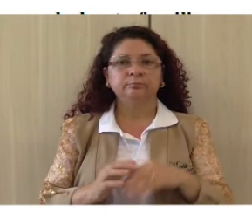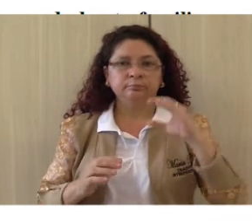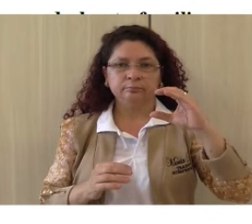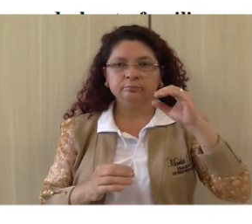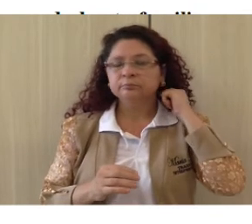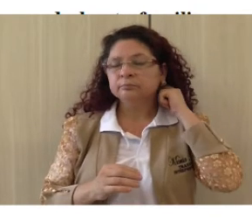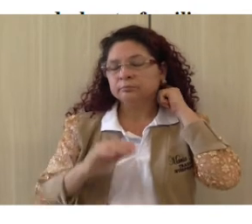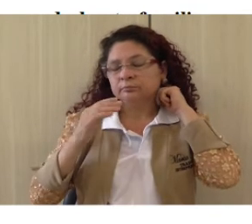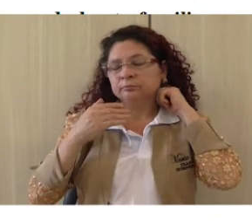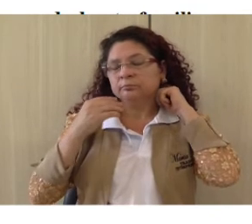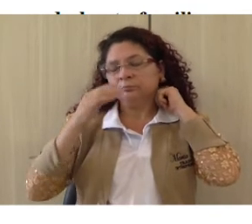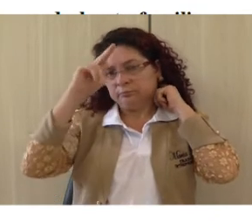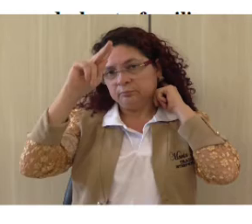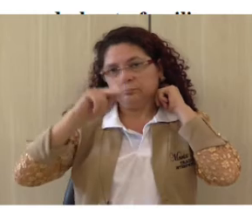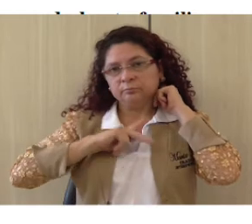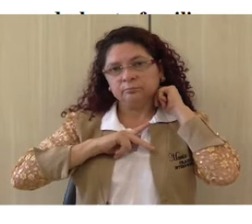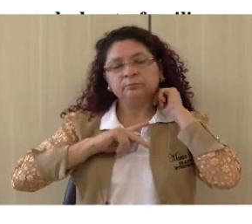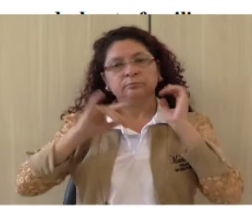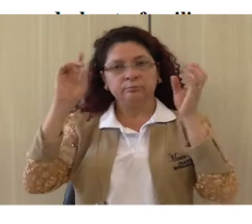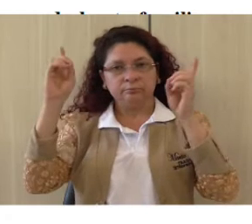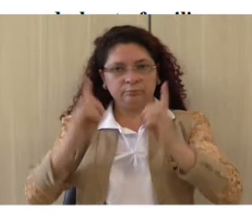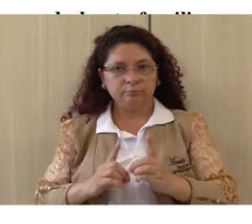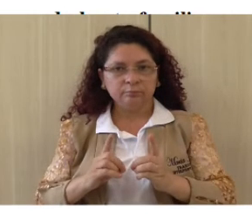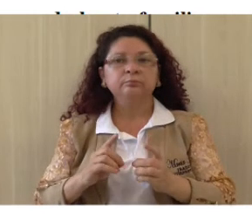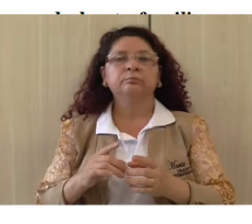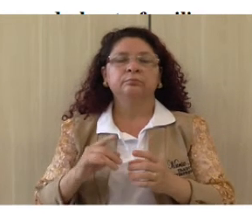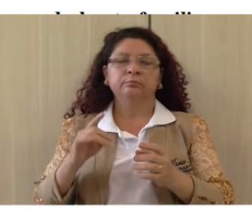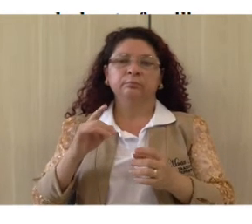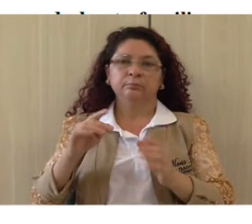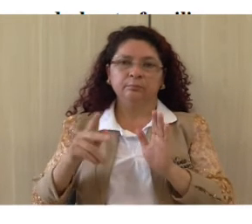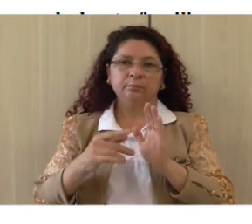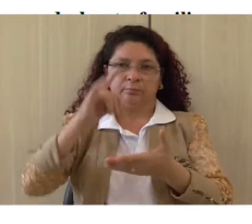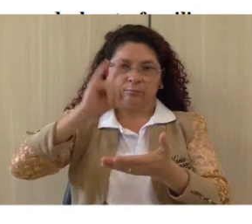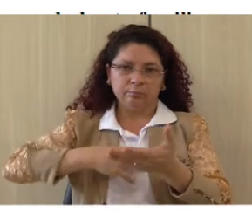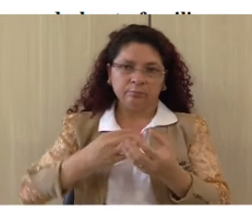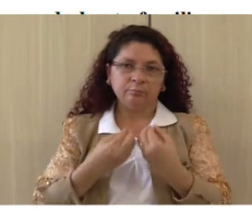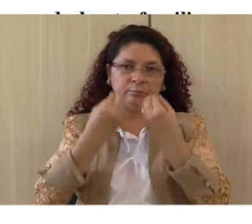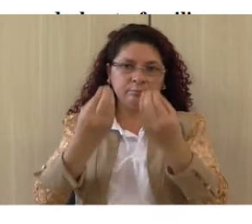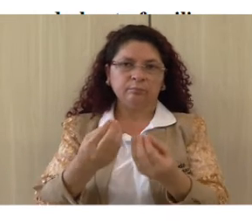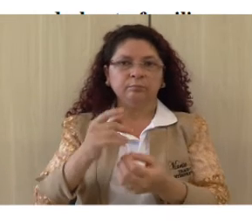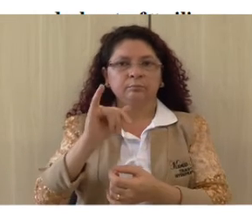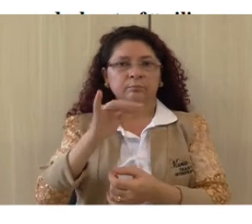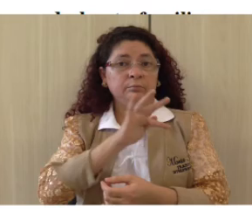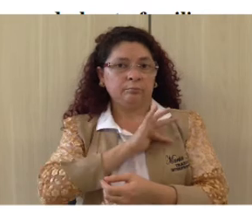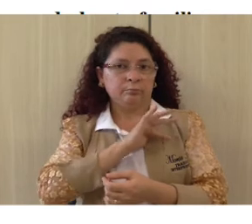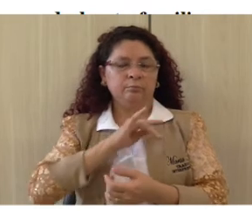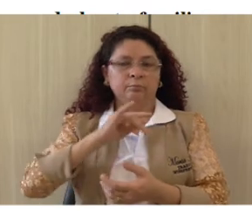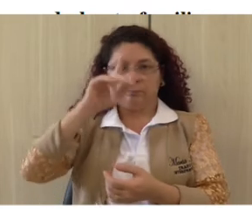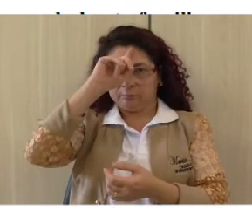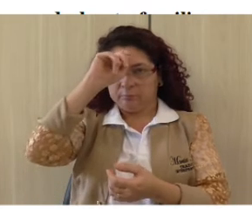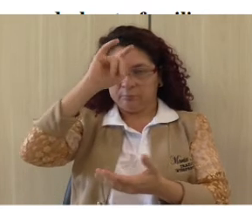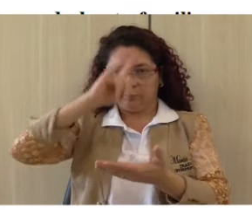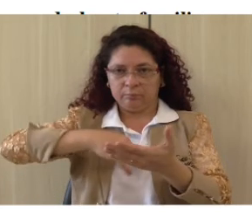C. Autodeclaração da pessoa com deficiência, a ser fornecida pelo IFPA. D. Laudo médico emitido há